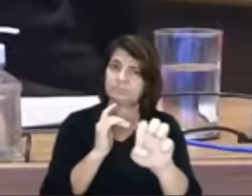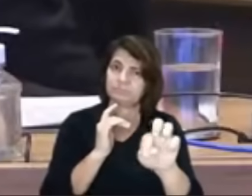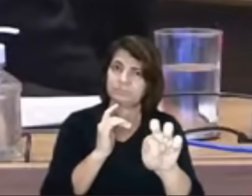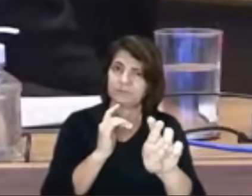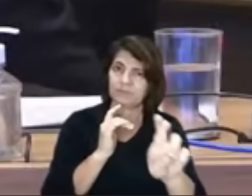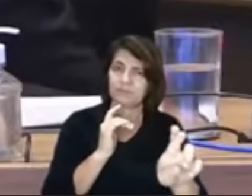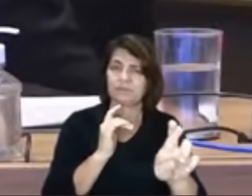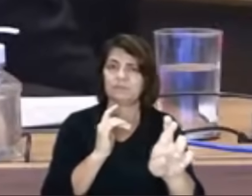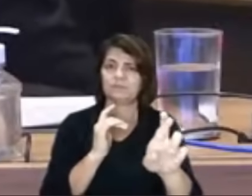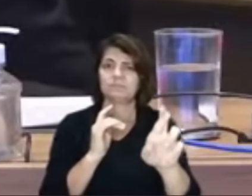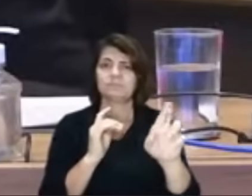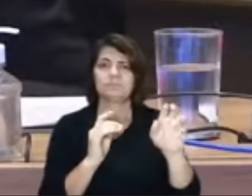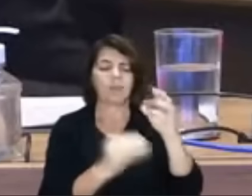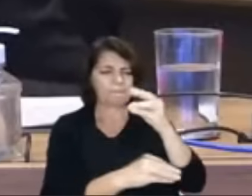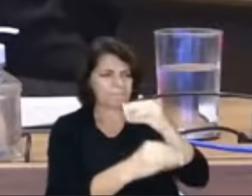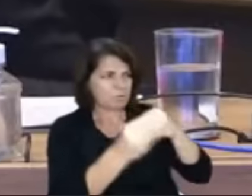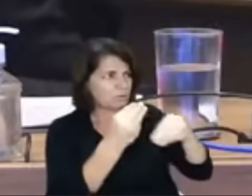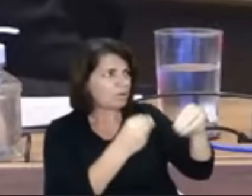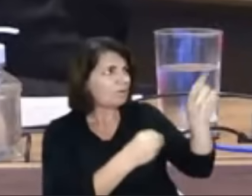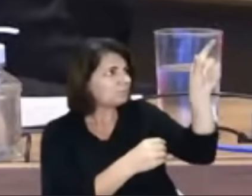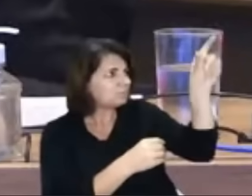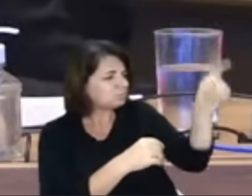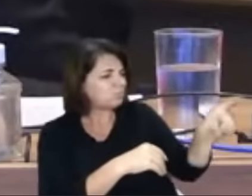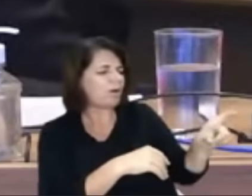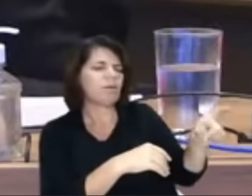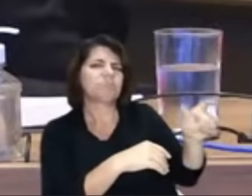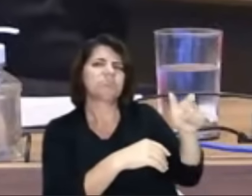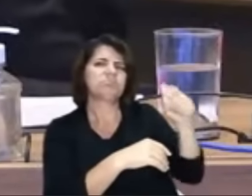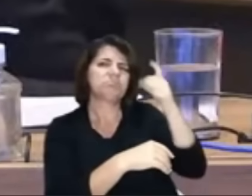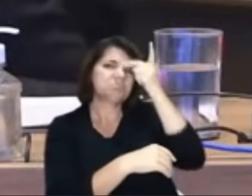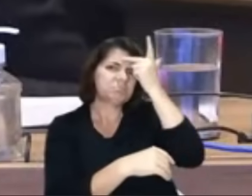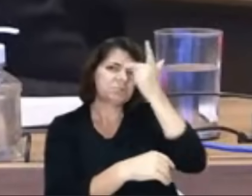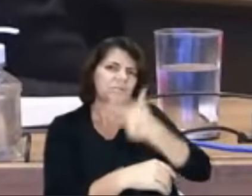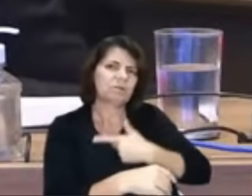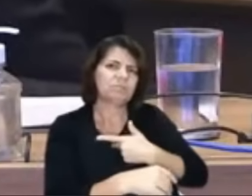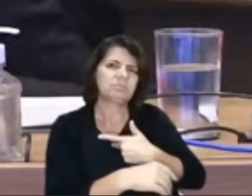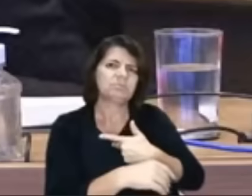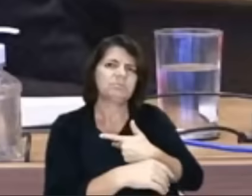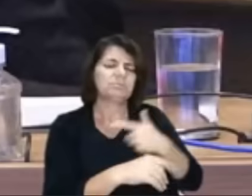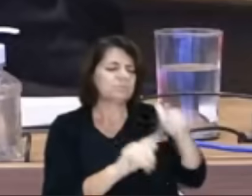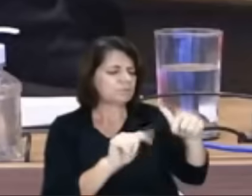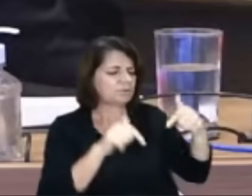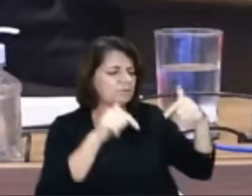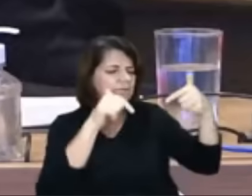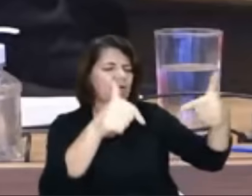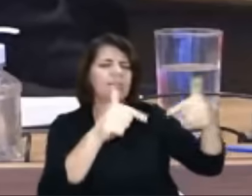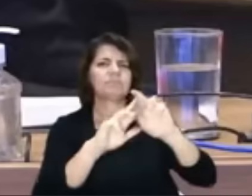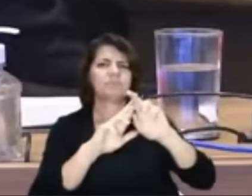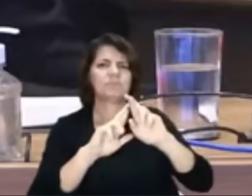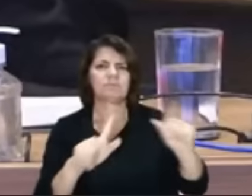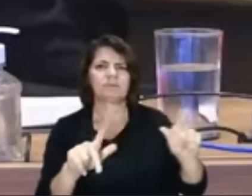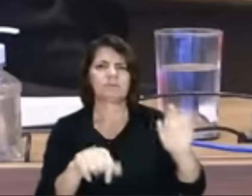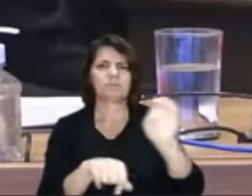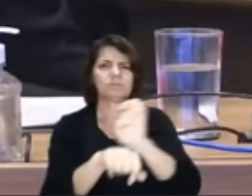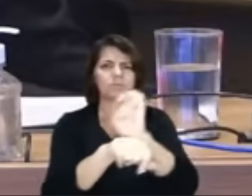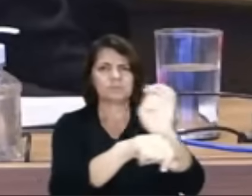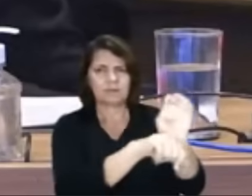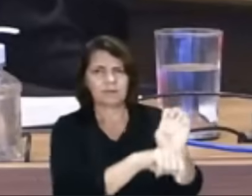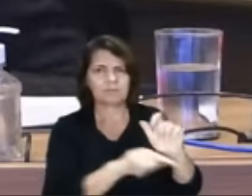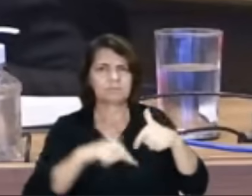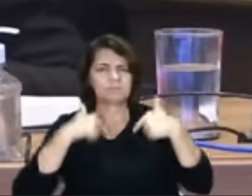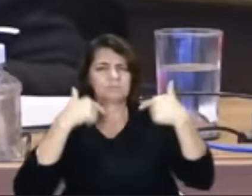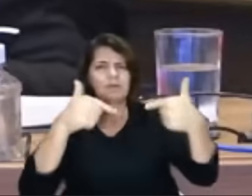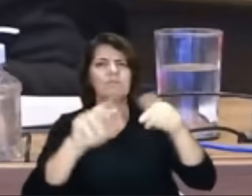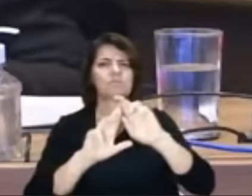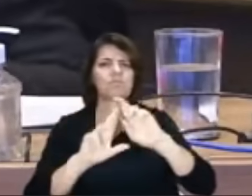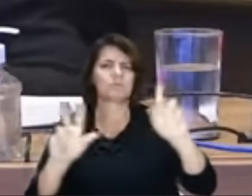o senhor mesmo já disse aqui respondendo anteriormente que a tua diferente né que o estado a atuação de estado é diferente